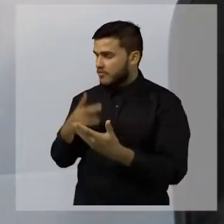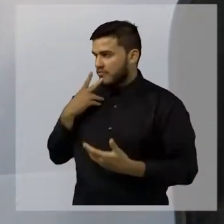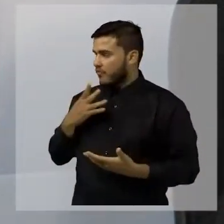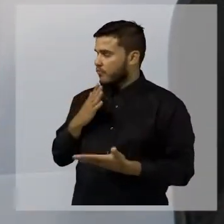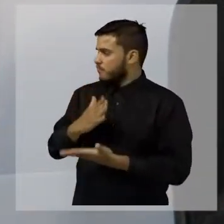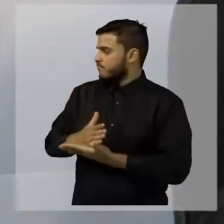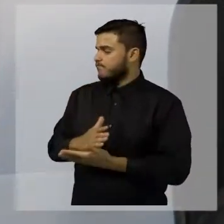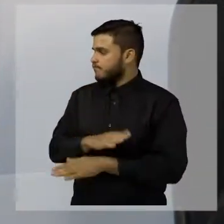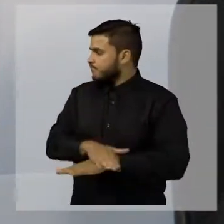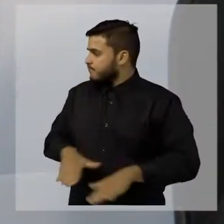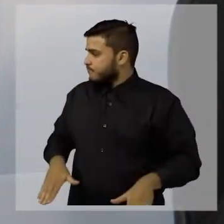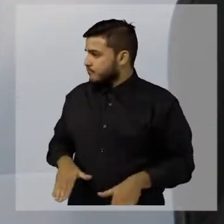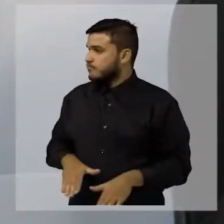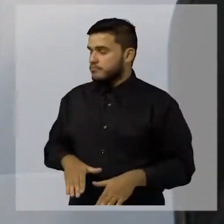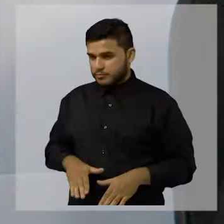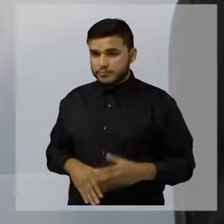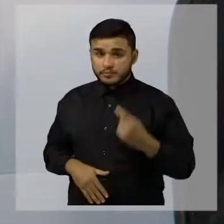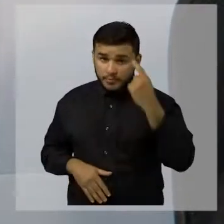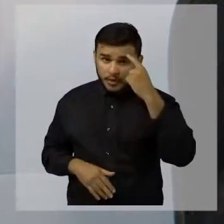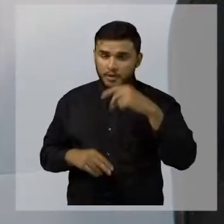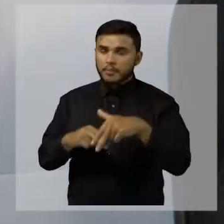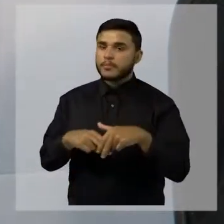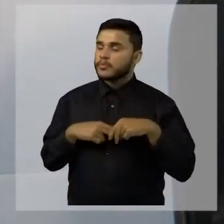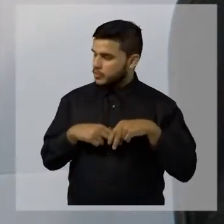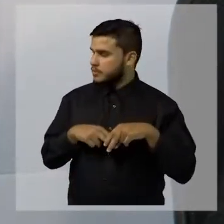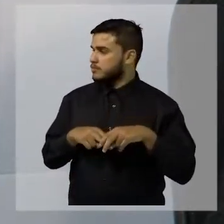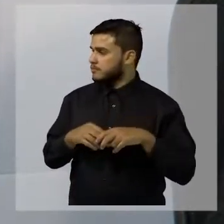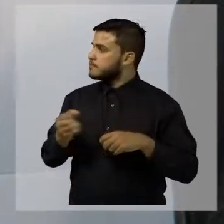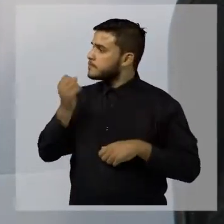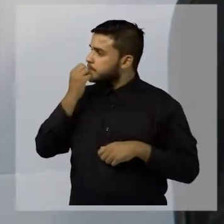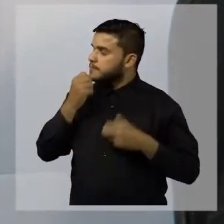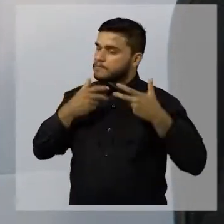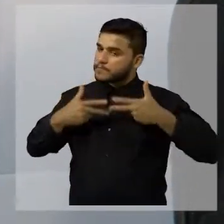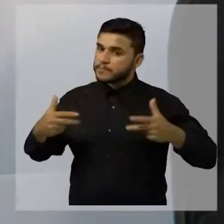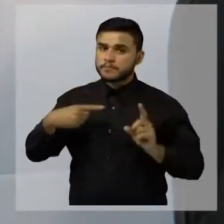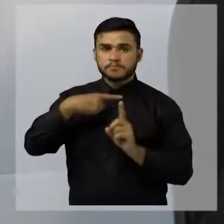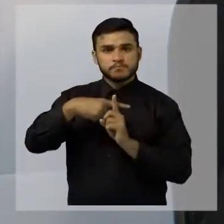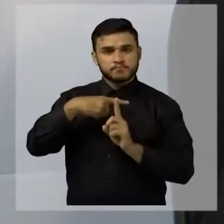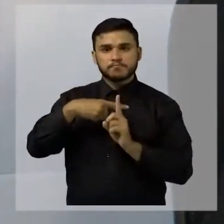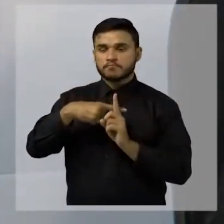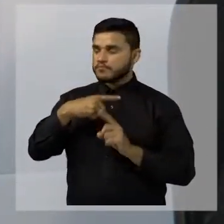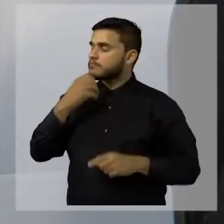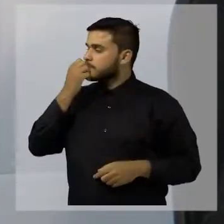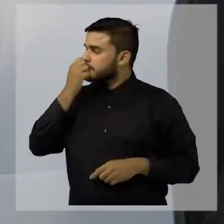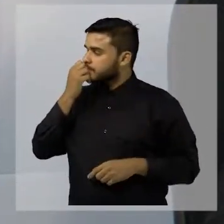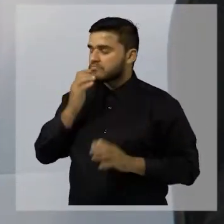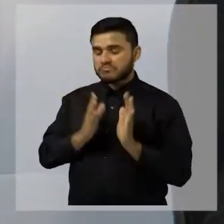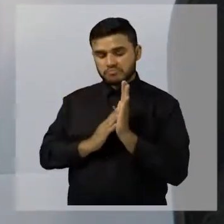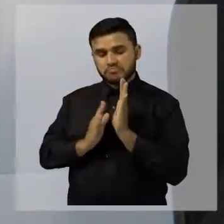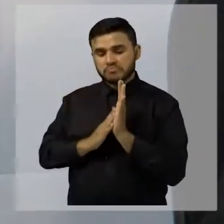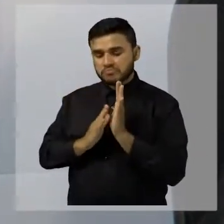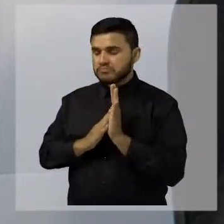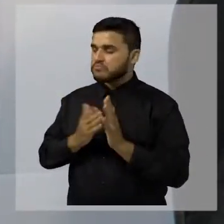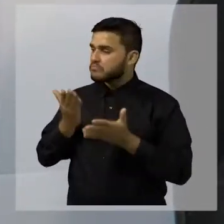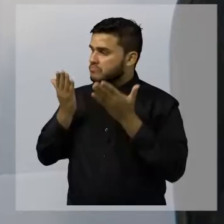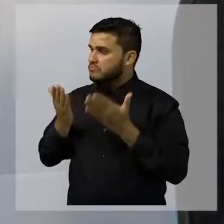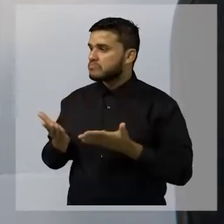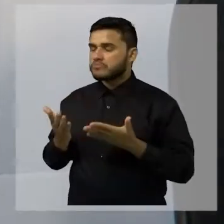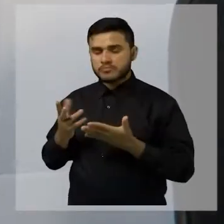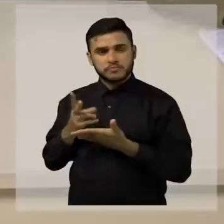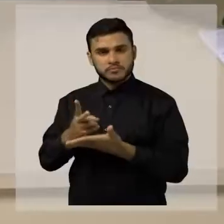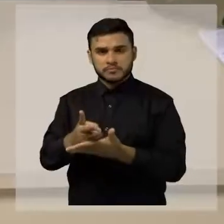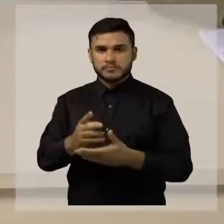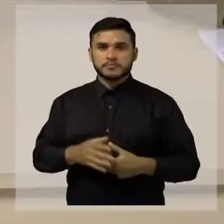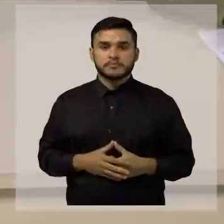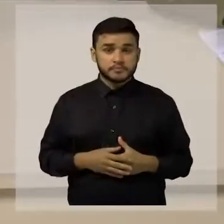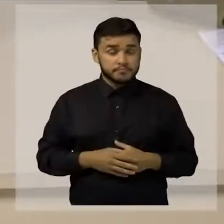em síntese, com os parlamentares. Isso foi um ponto positivo que deve ser elogiado a todo